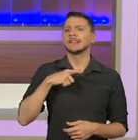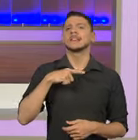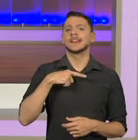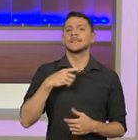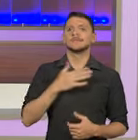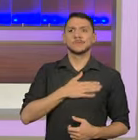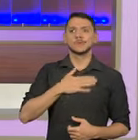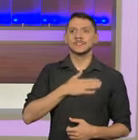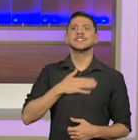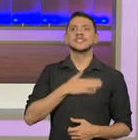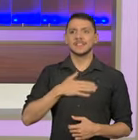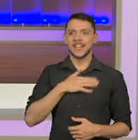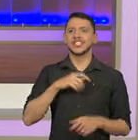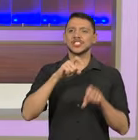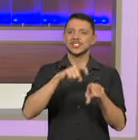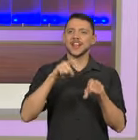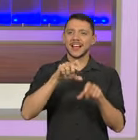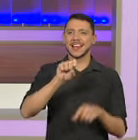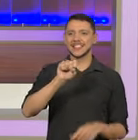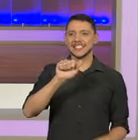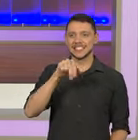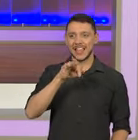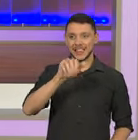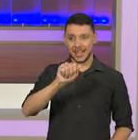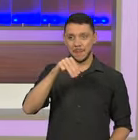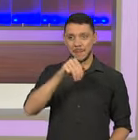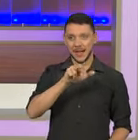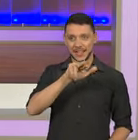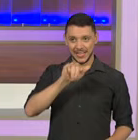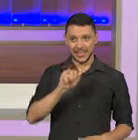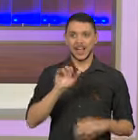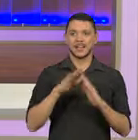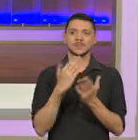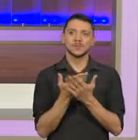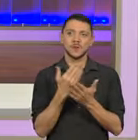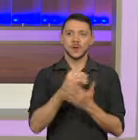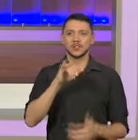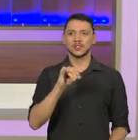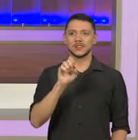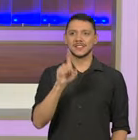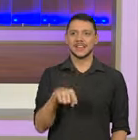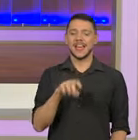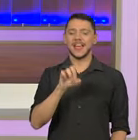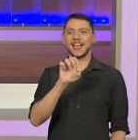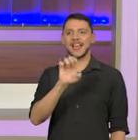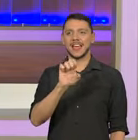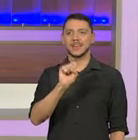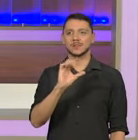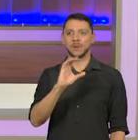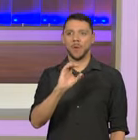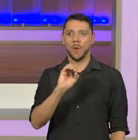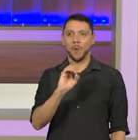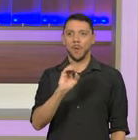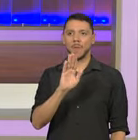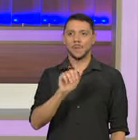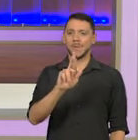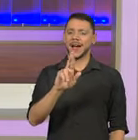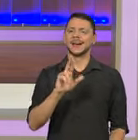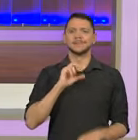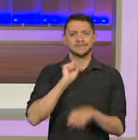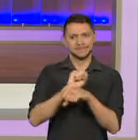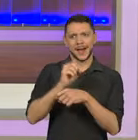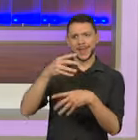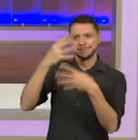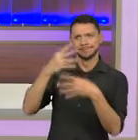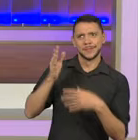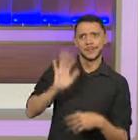E Chácara Santa Maria, Escola José Escobar e o Homero Tom. Bom, deixa eu parar um pouquinho os cumprimentos aqui, senão